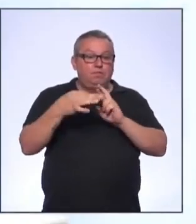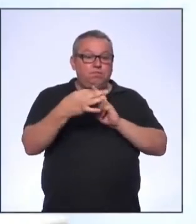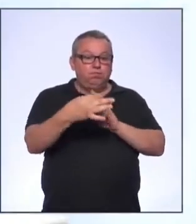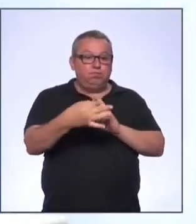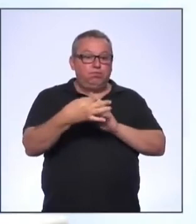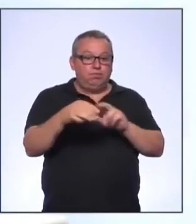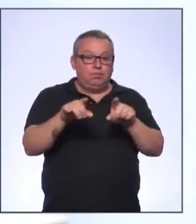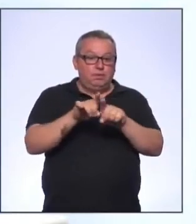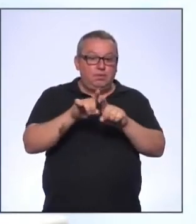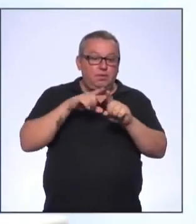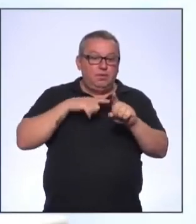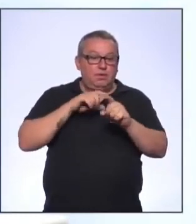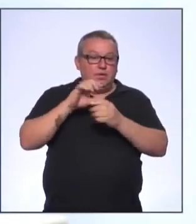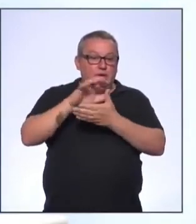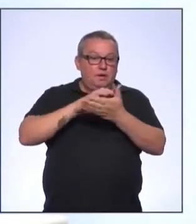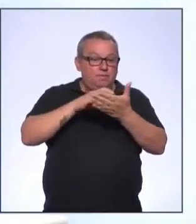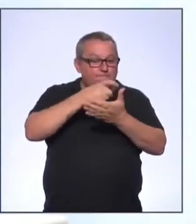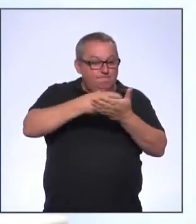em textos